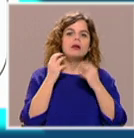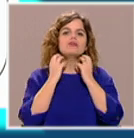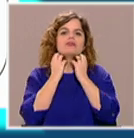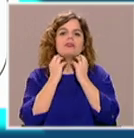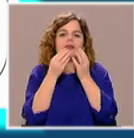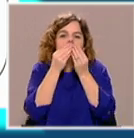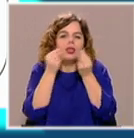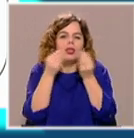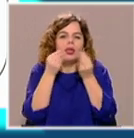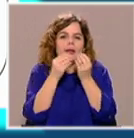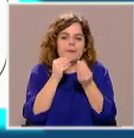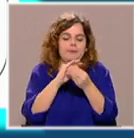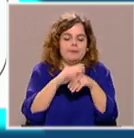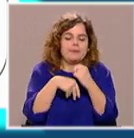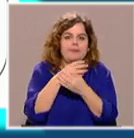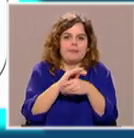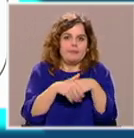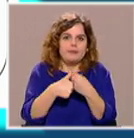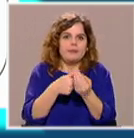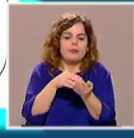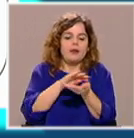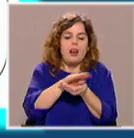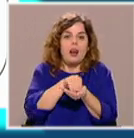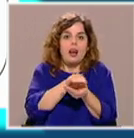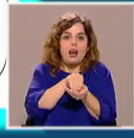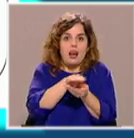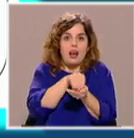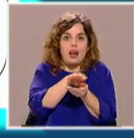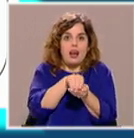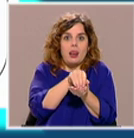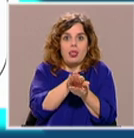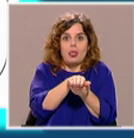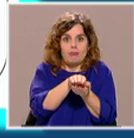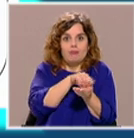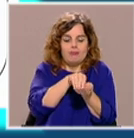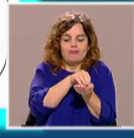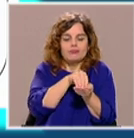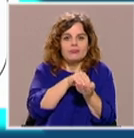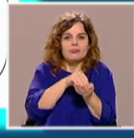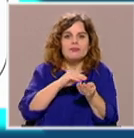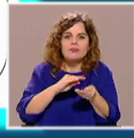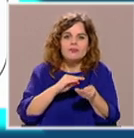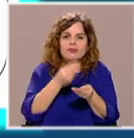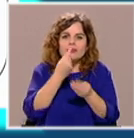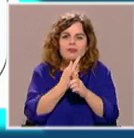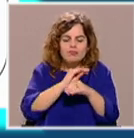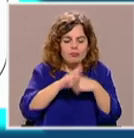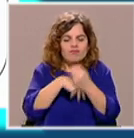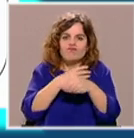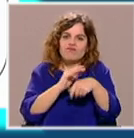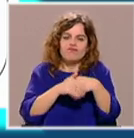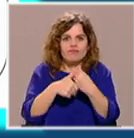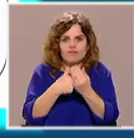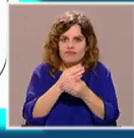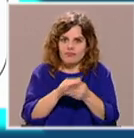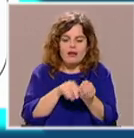glândulas salivares, e com a ajuda da língua, os alimentos vão então ser misturados com a saliva e vão ser mastigados.